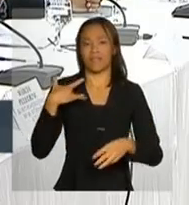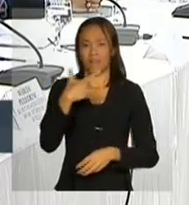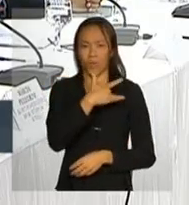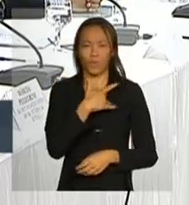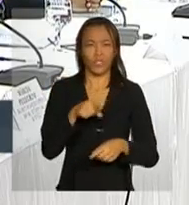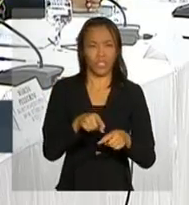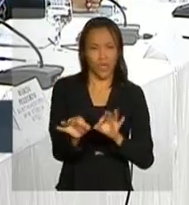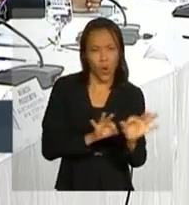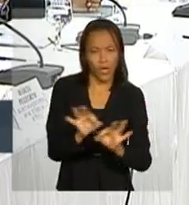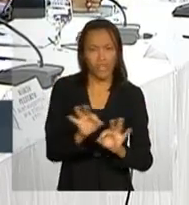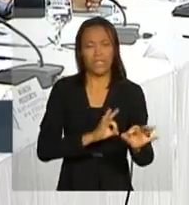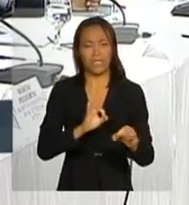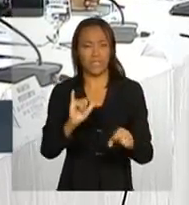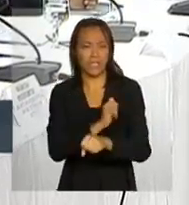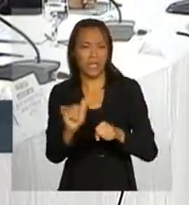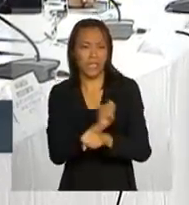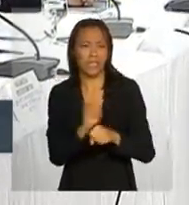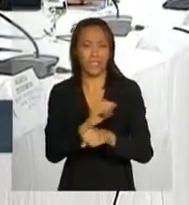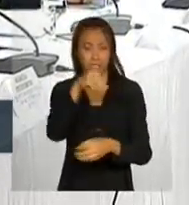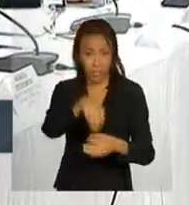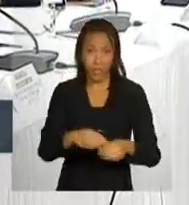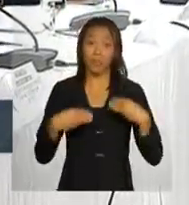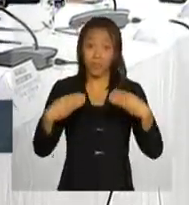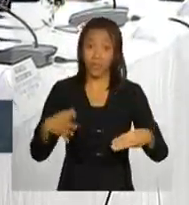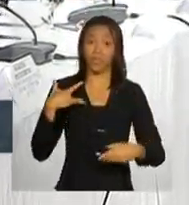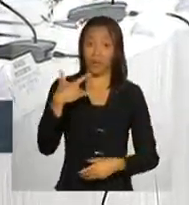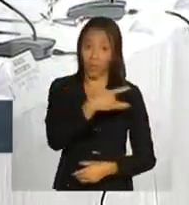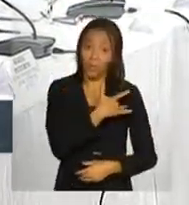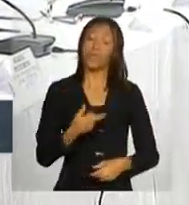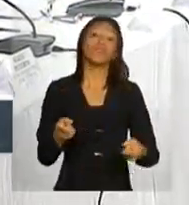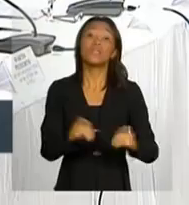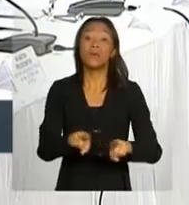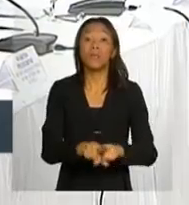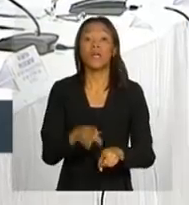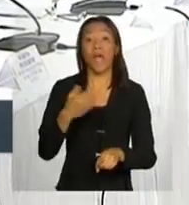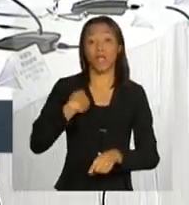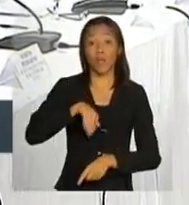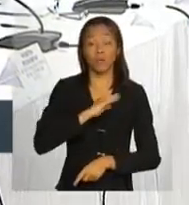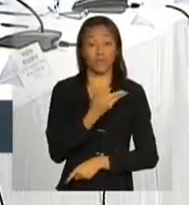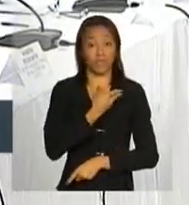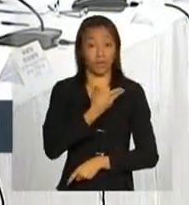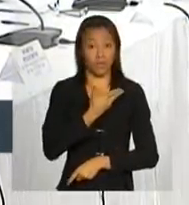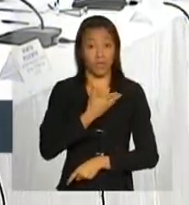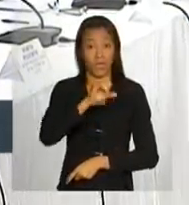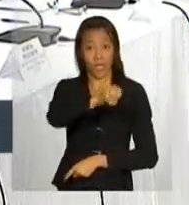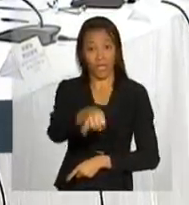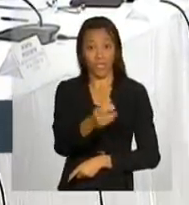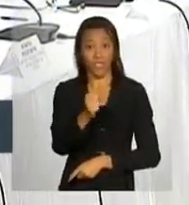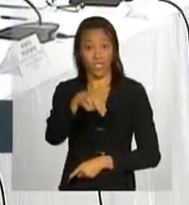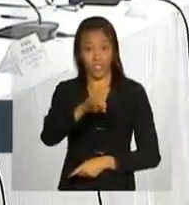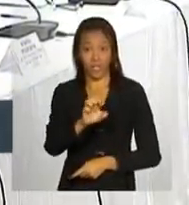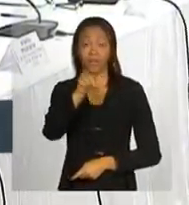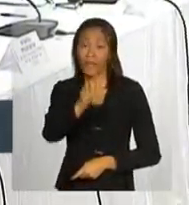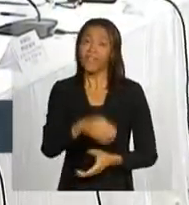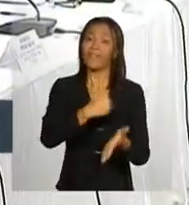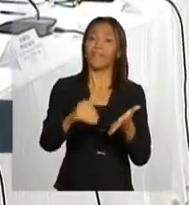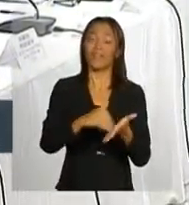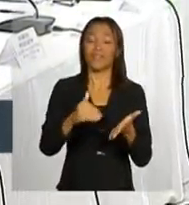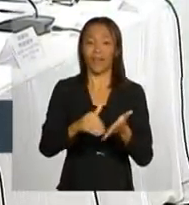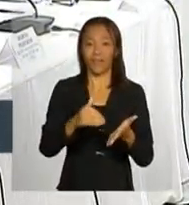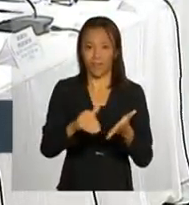estratégica do Ministério da Saúde, da do nossa companheira Janine Pires, que é secretária executiva do